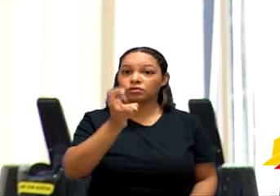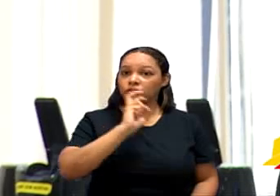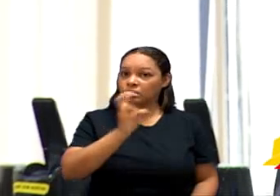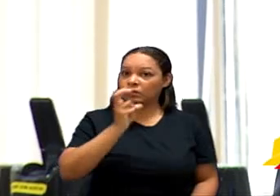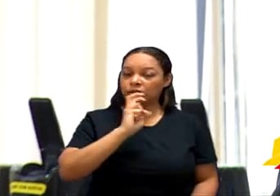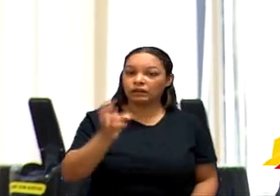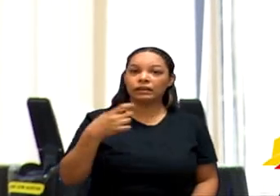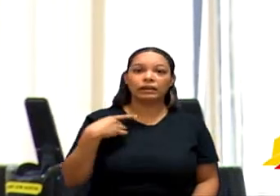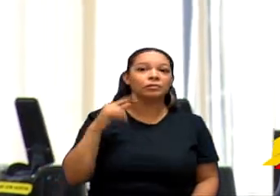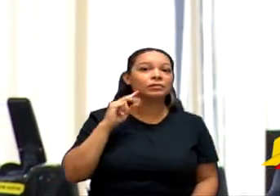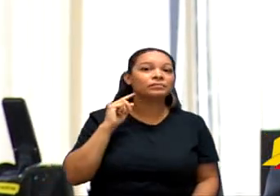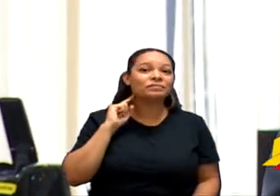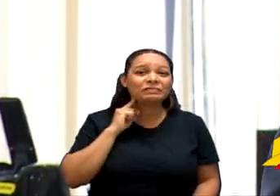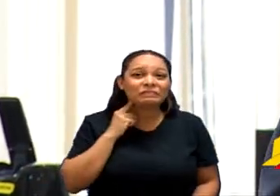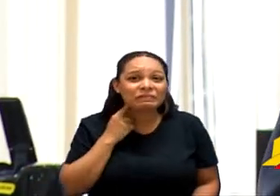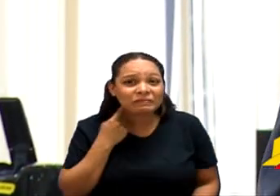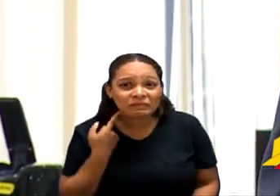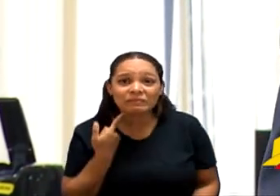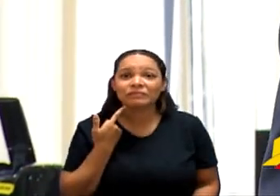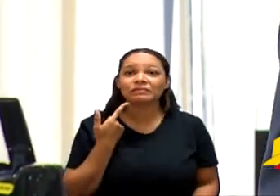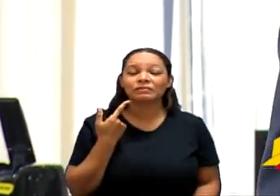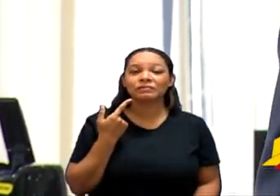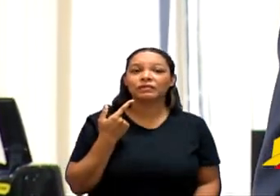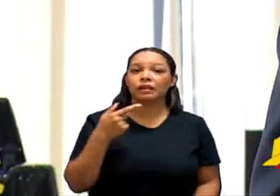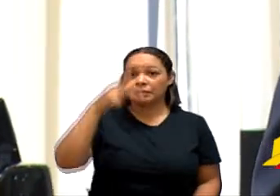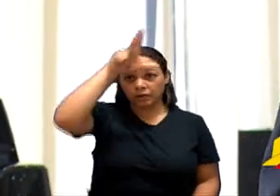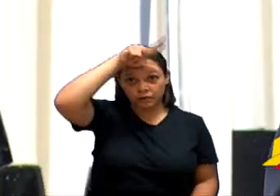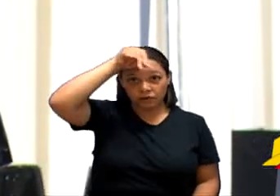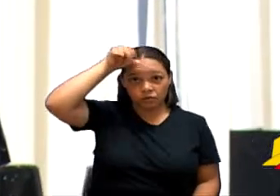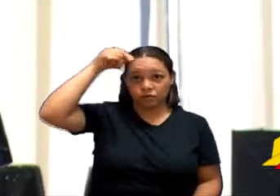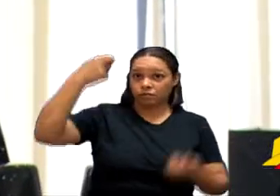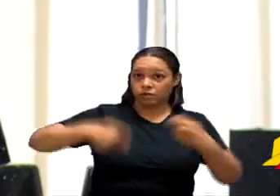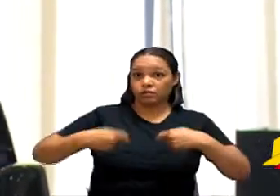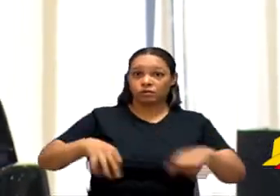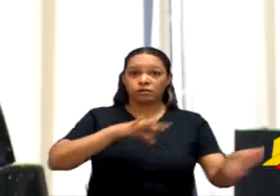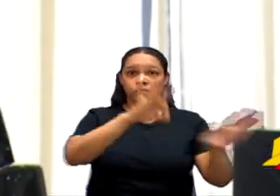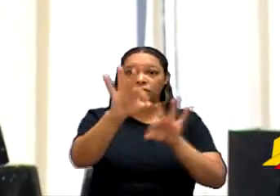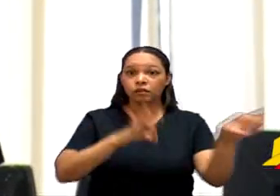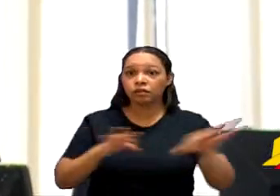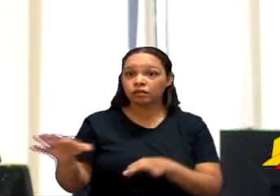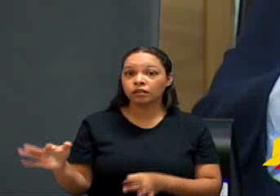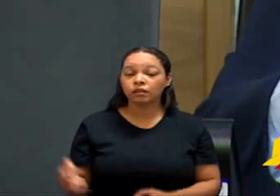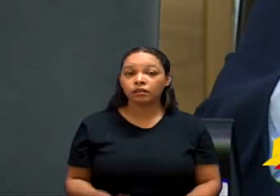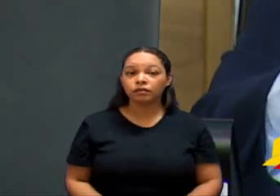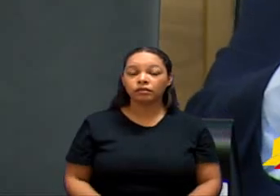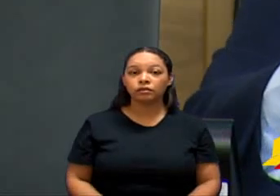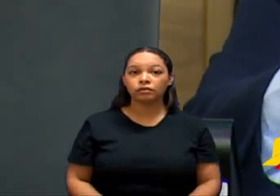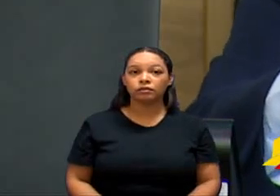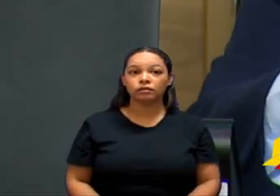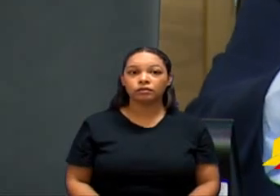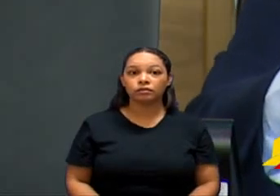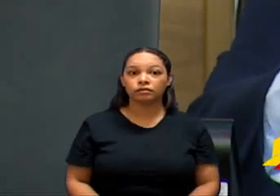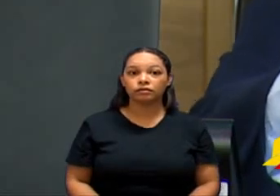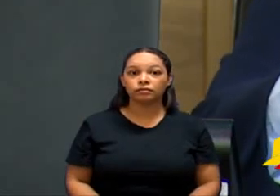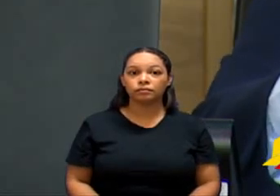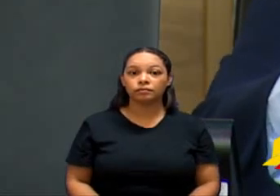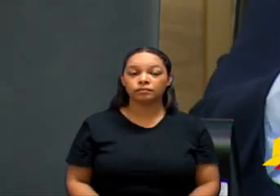desejar e acho que é importantíssimo que a prefeitura tome uma ação em relação a isso. Obrigado. Obrigado.